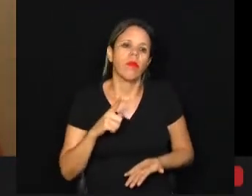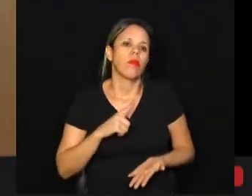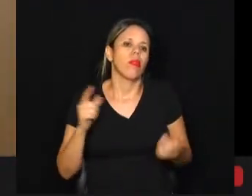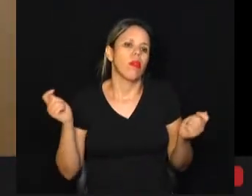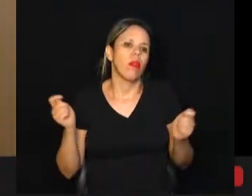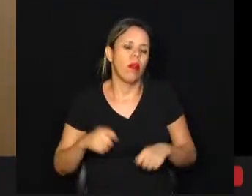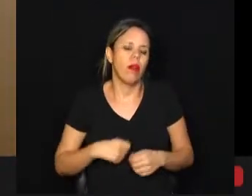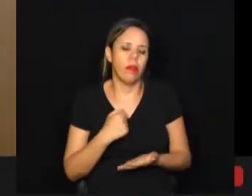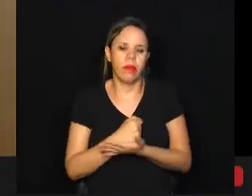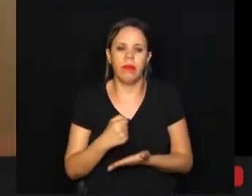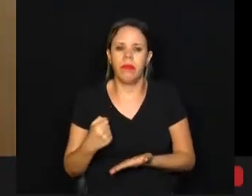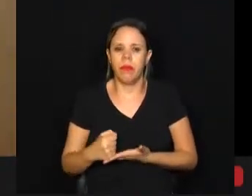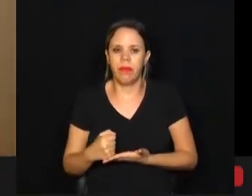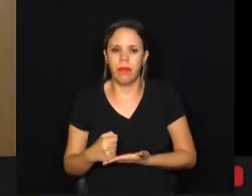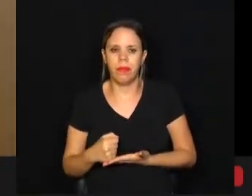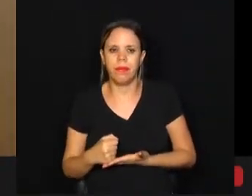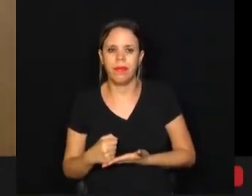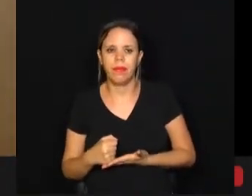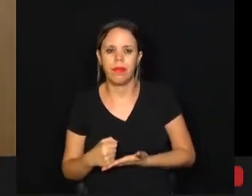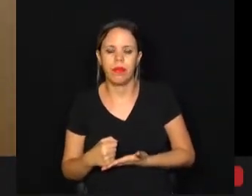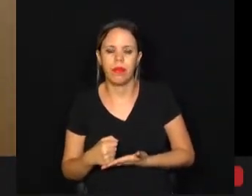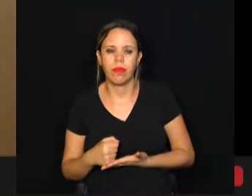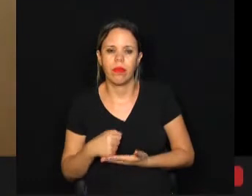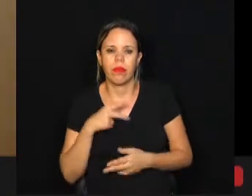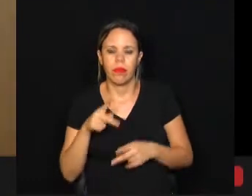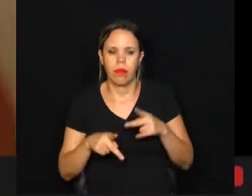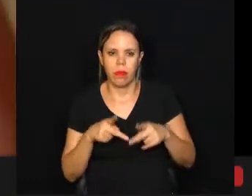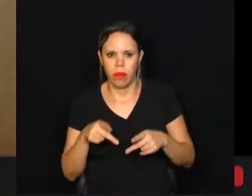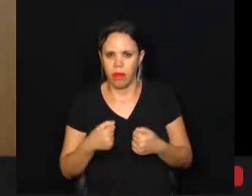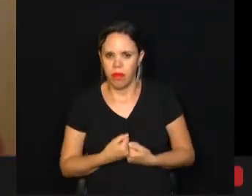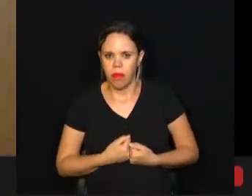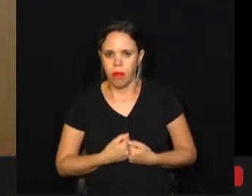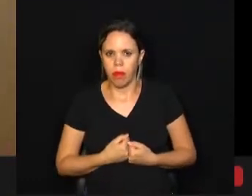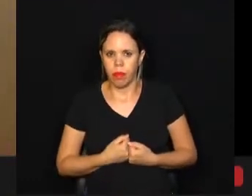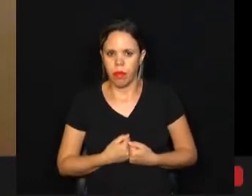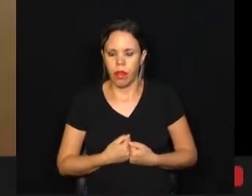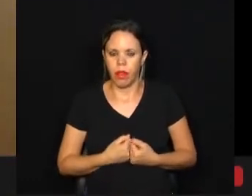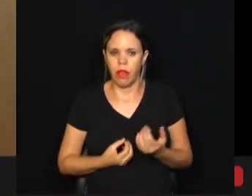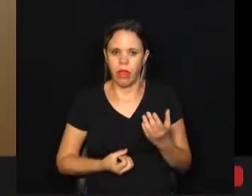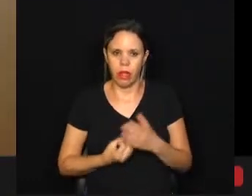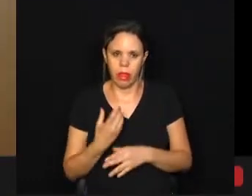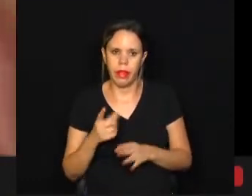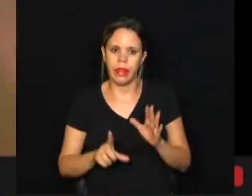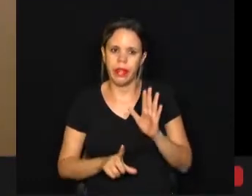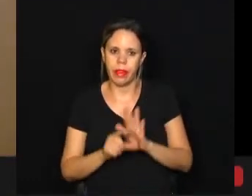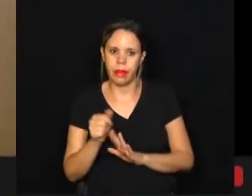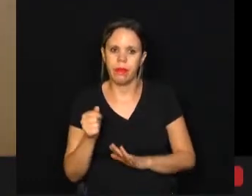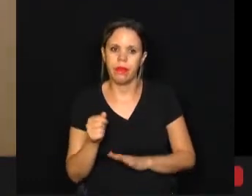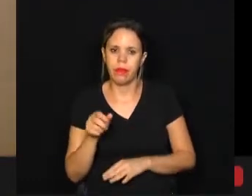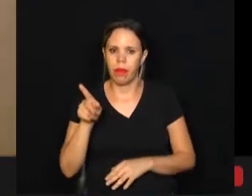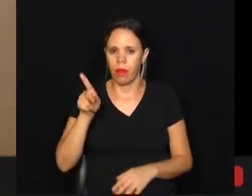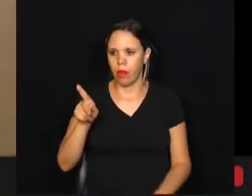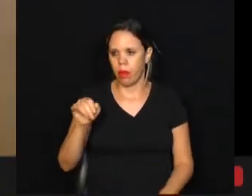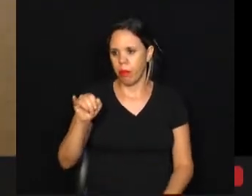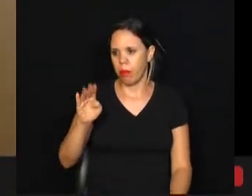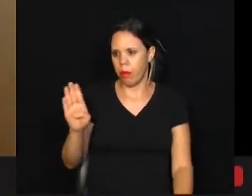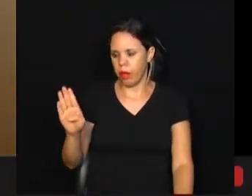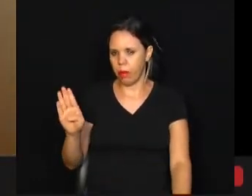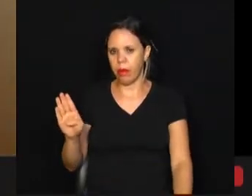de contratar serviços e pessoas. Então, é isso que faz girar. Não é à toa que o PIB é o PIB que é no